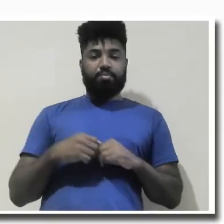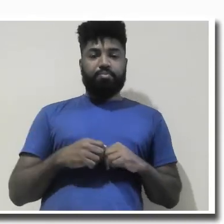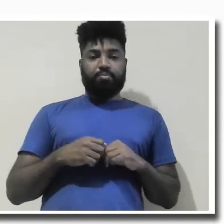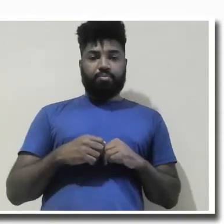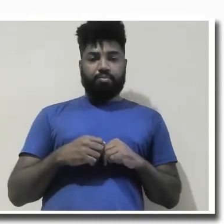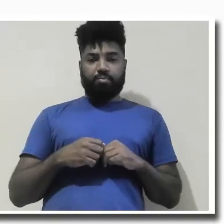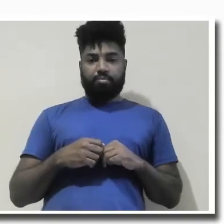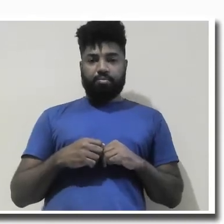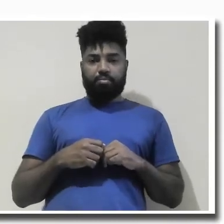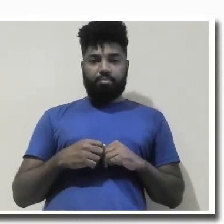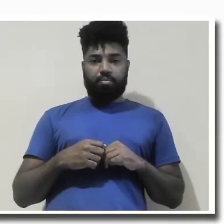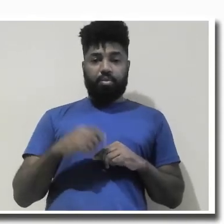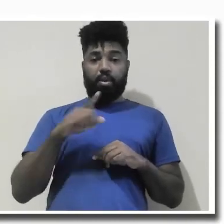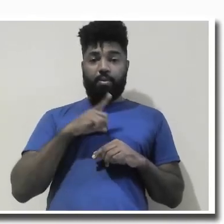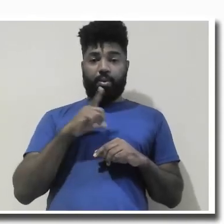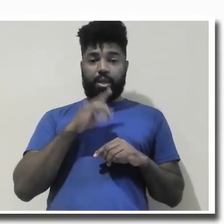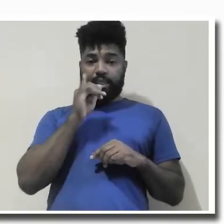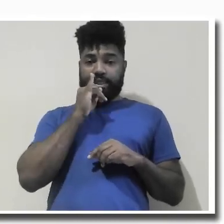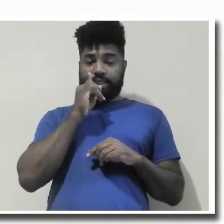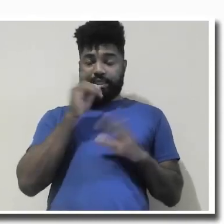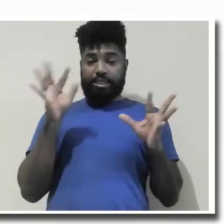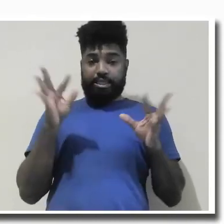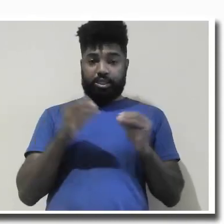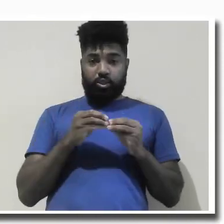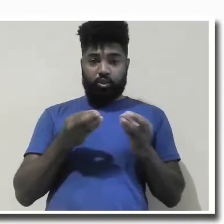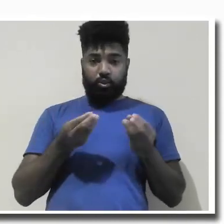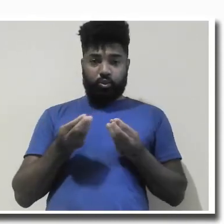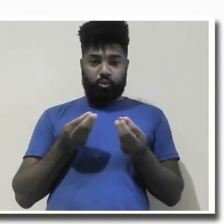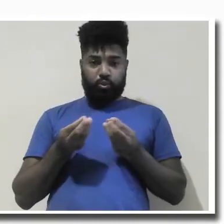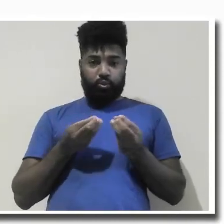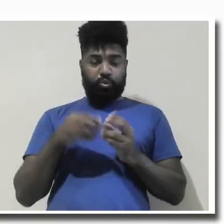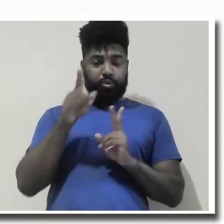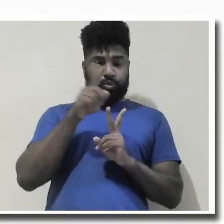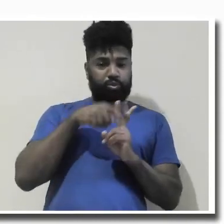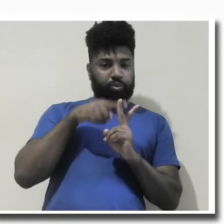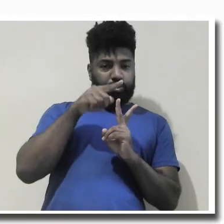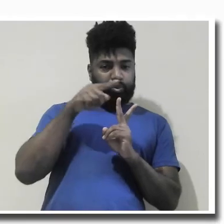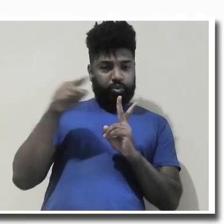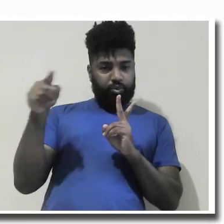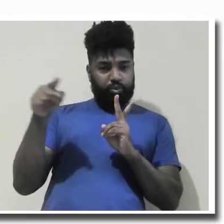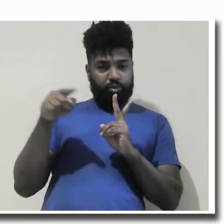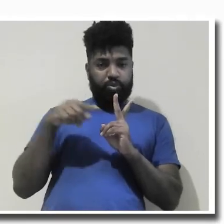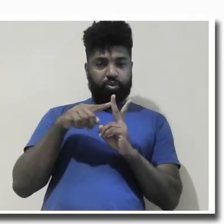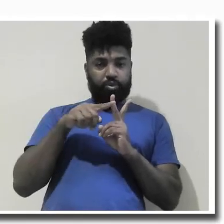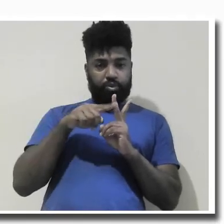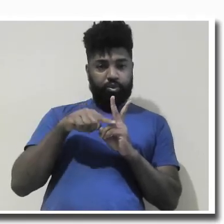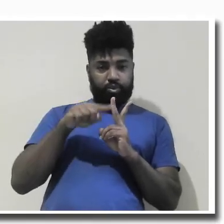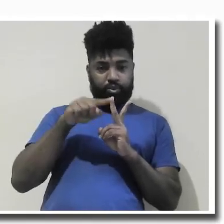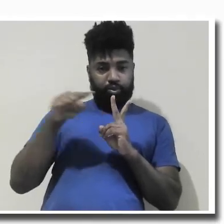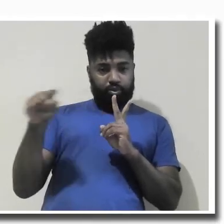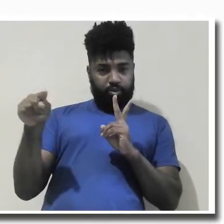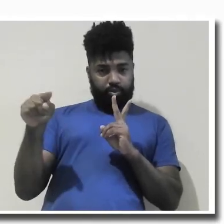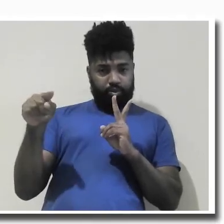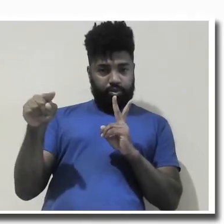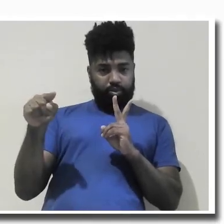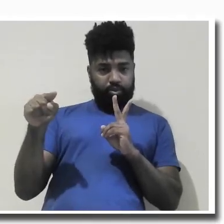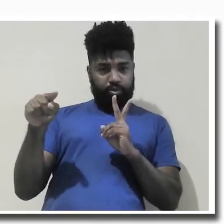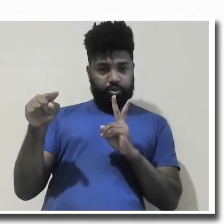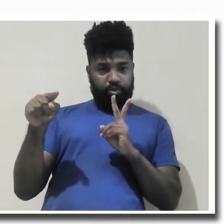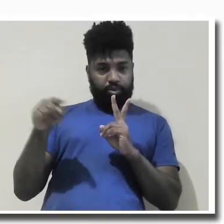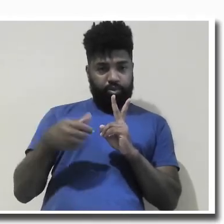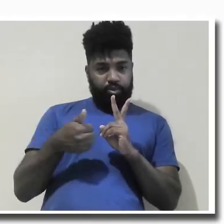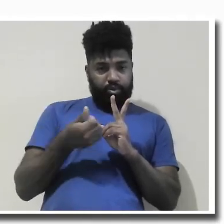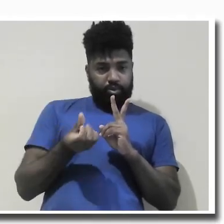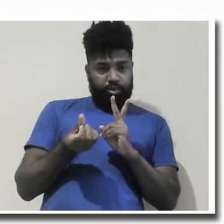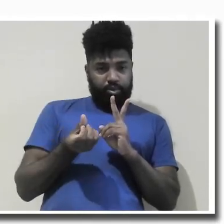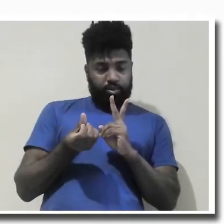Podemos exemplificar pela raiz quadrada da raiz quadrada de